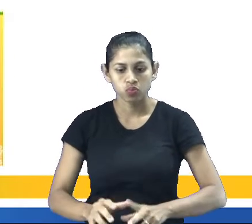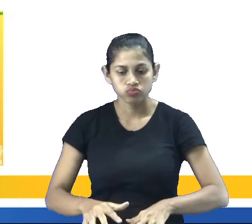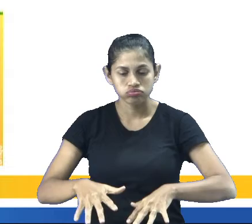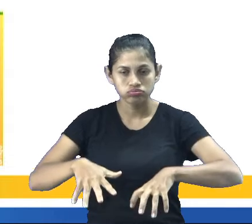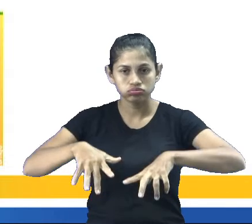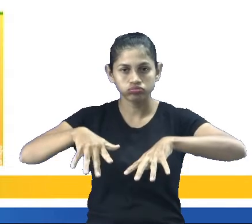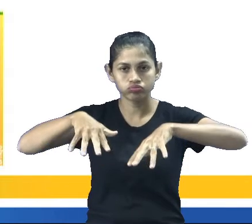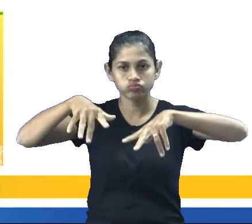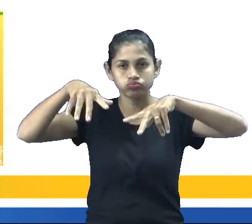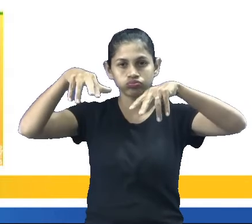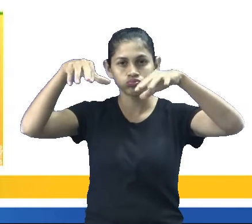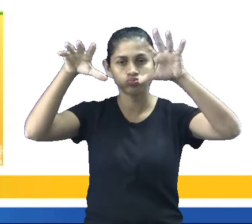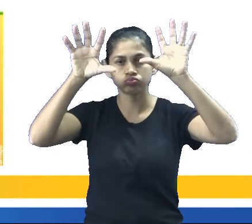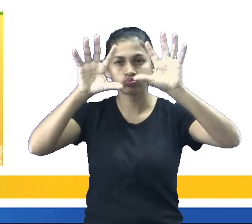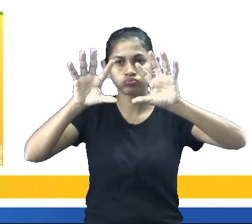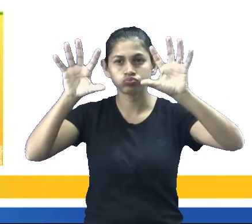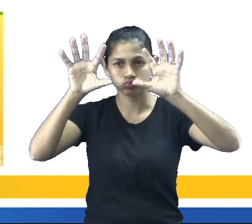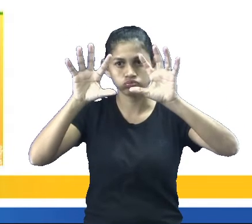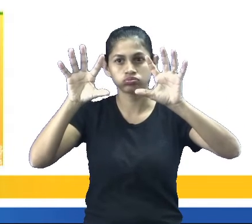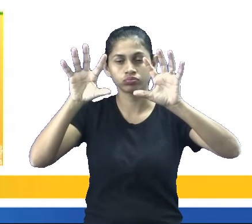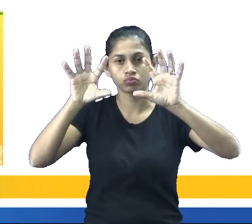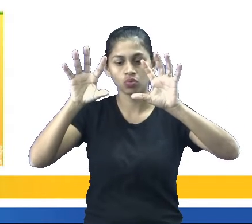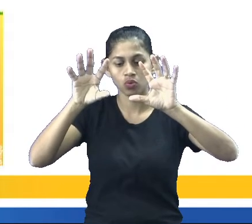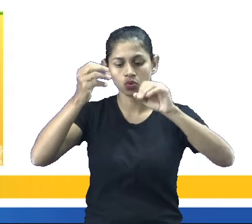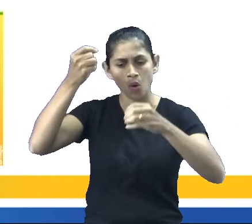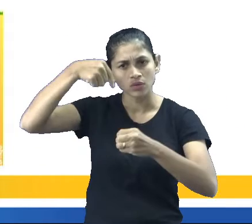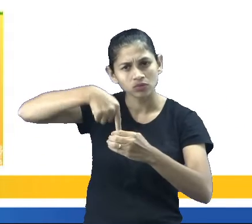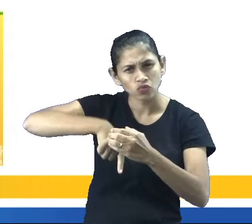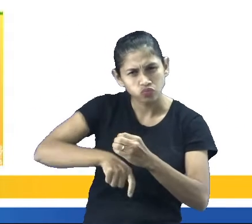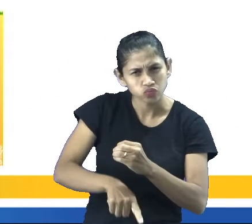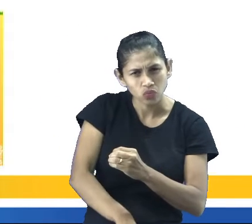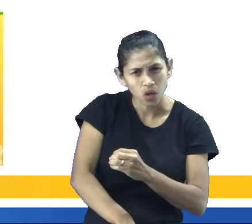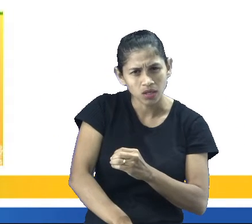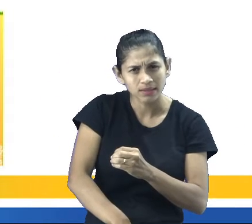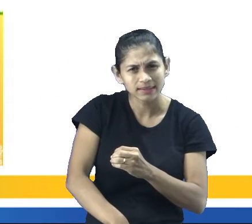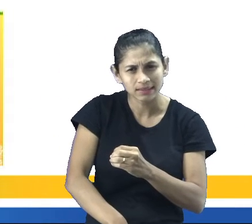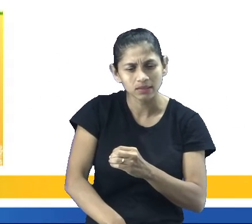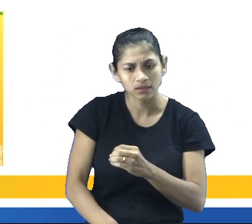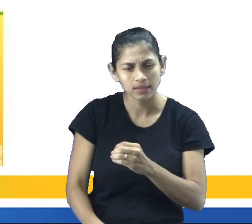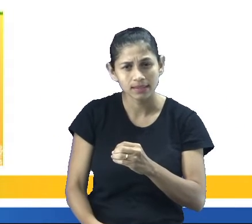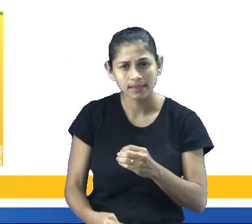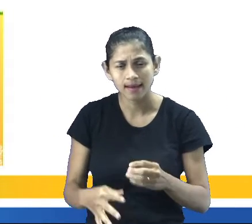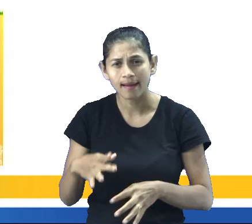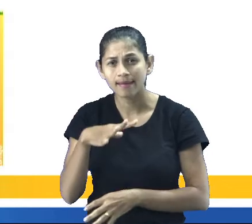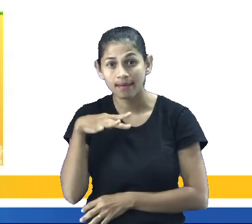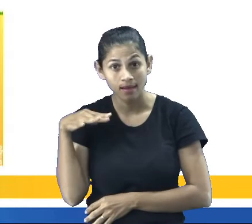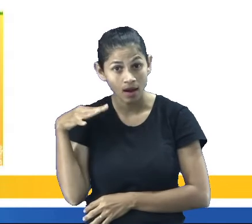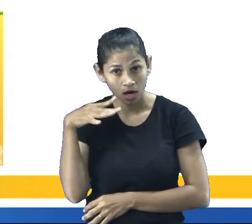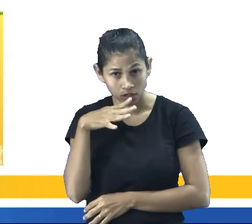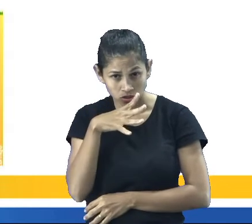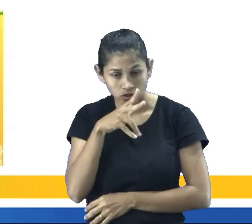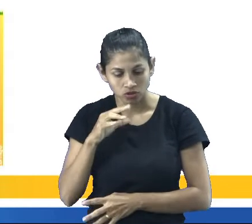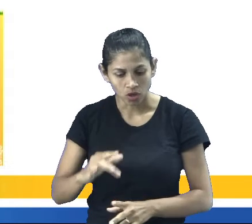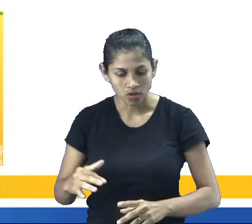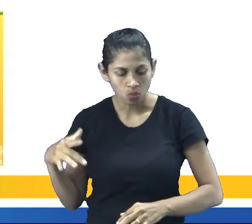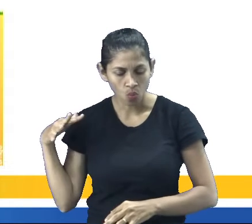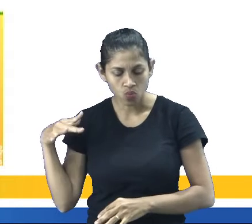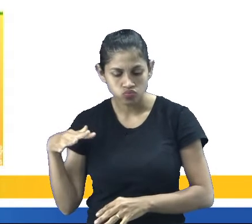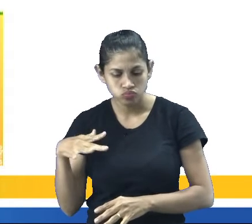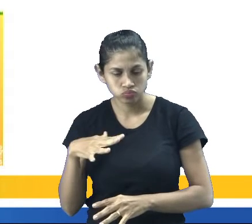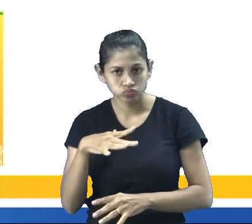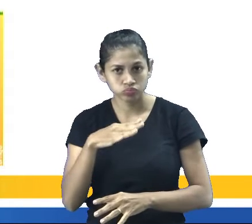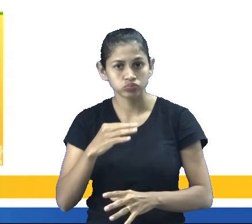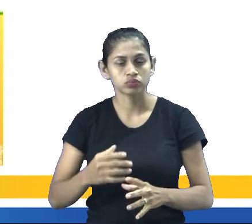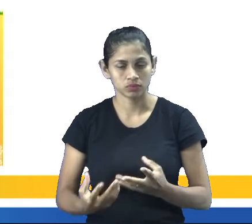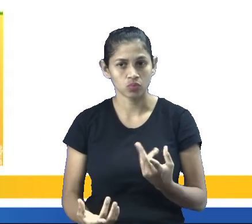tem aquelas águas termais, né, que elas vão ter temperaturas de 370 graus, né? Então não precisa da utilização de nenhum